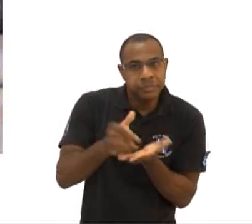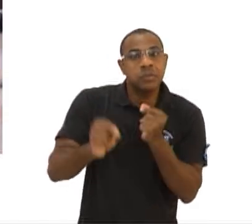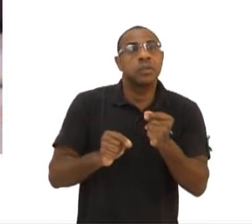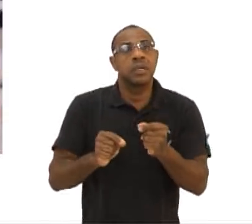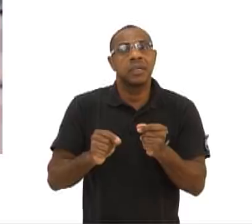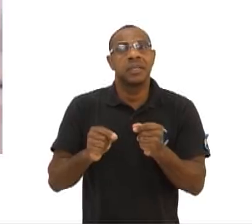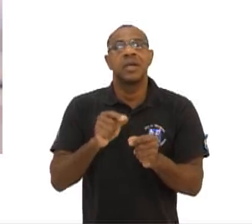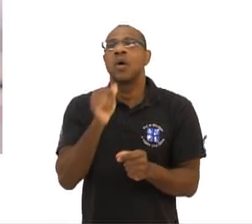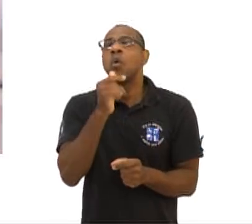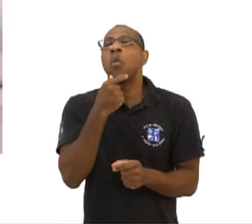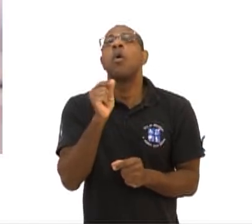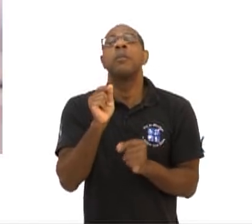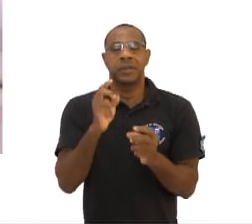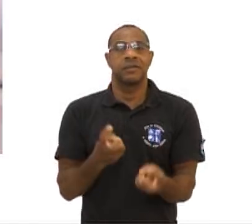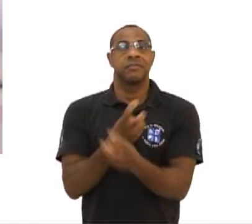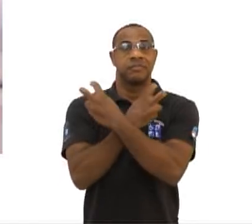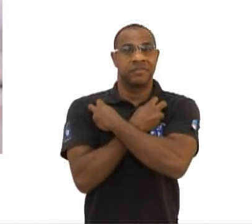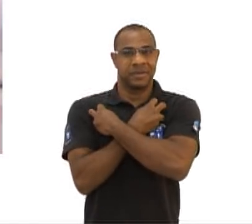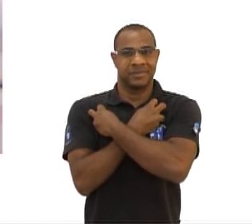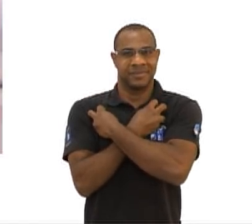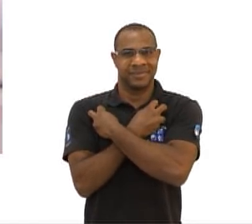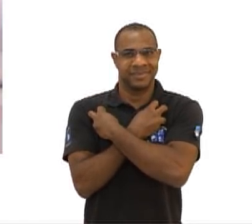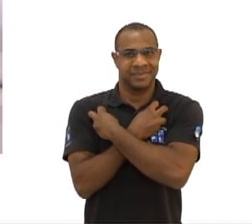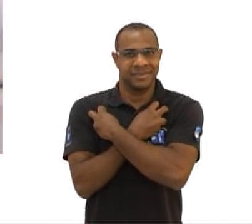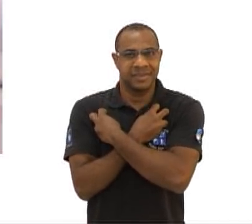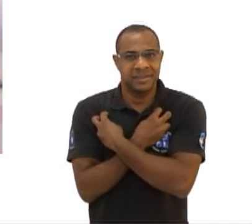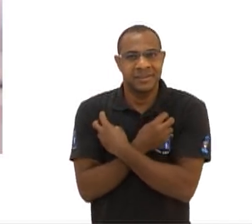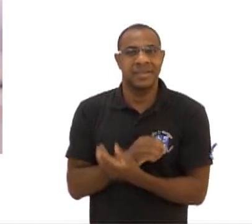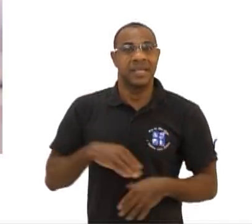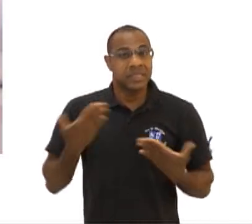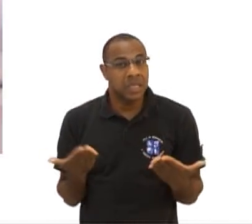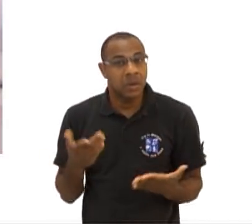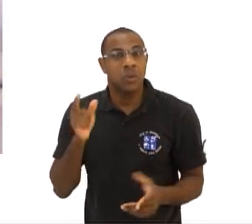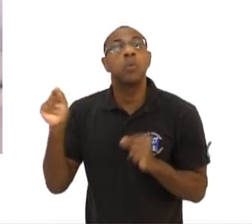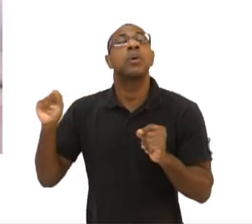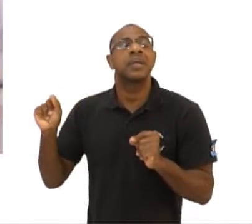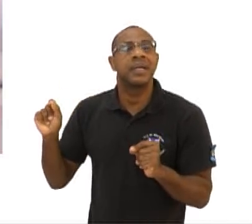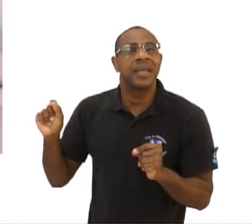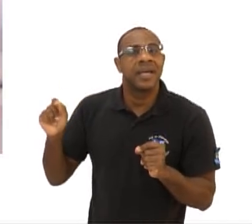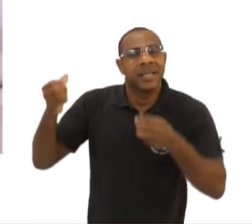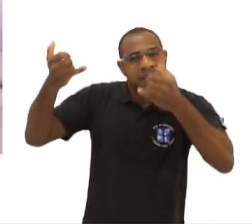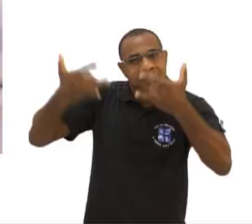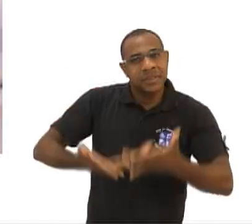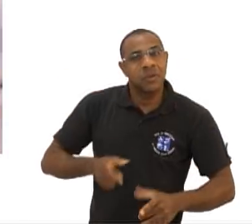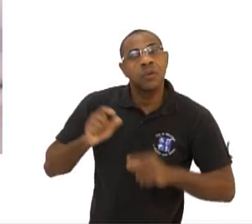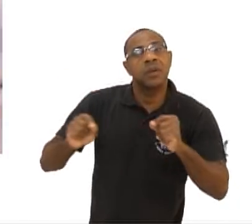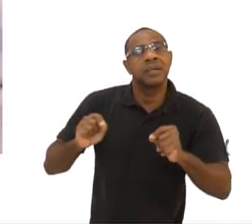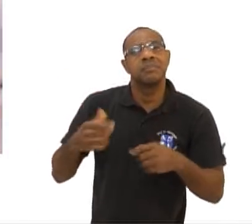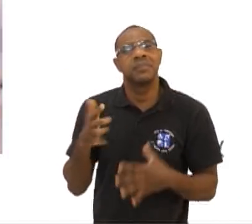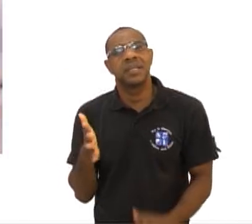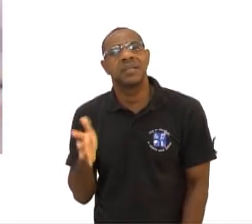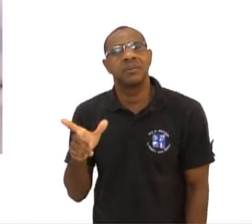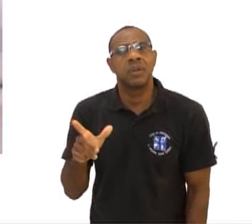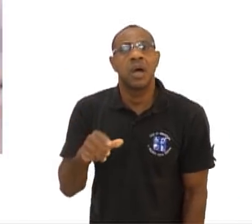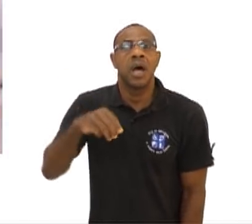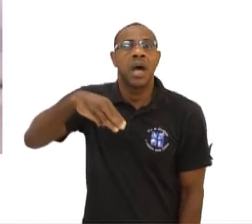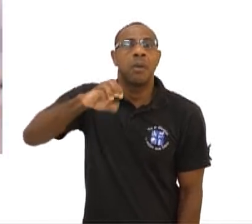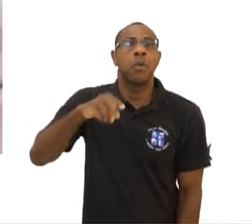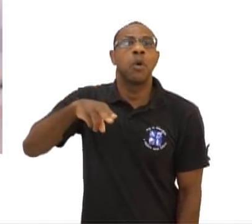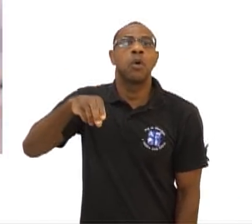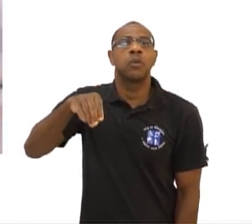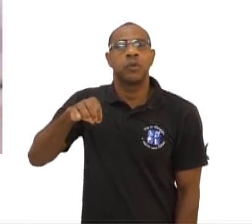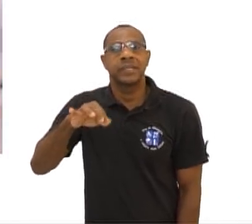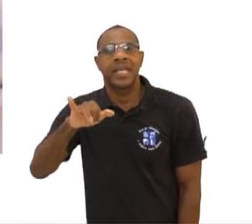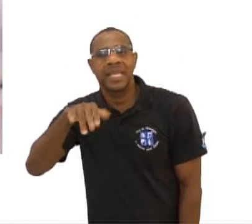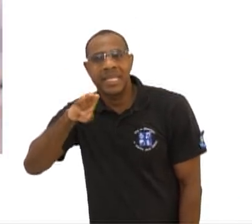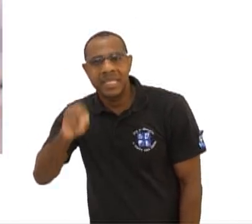um faraó chamado Akhenaton. Akhenaton unificou a crença egípcia em torno de um monoteísmo, que é o